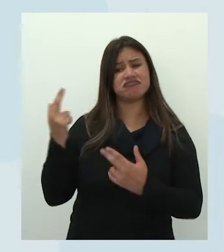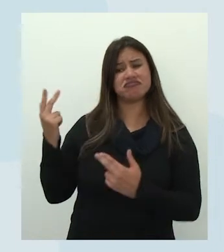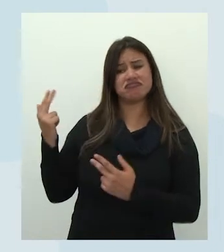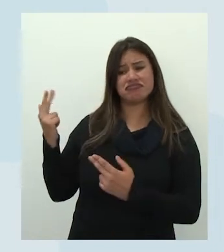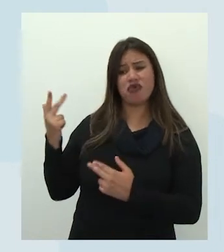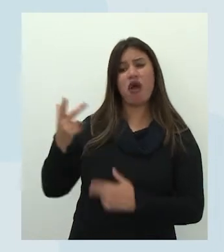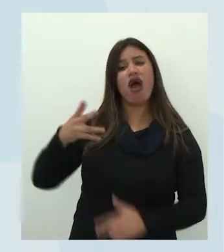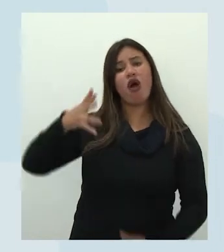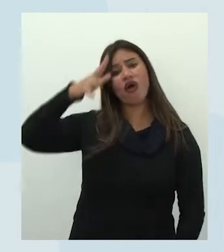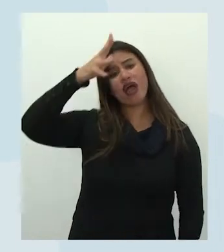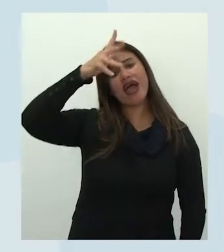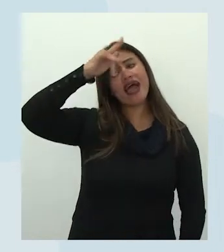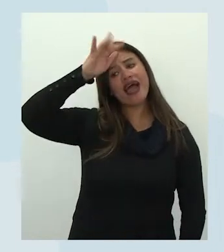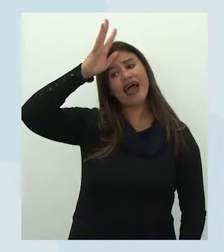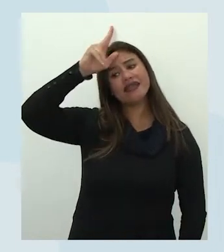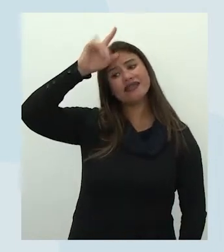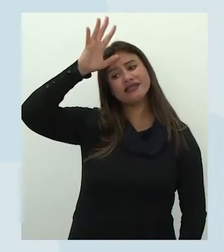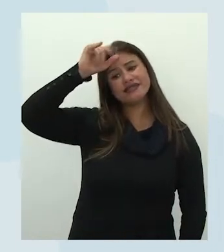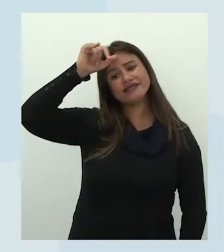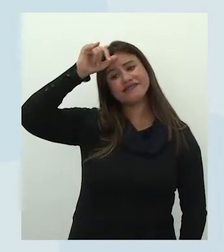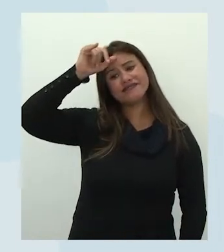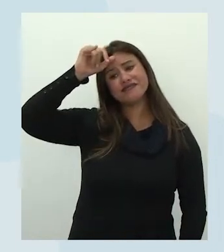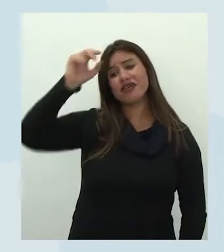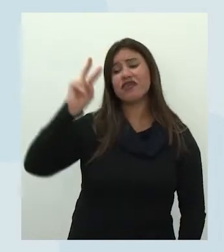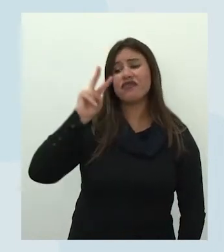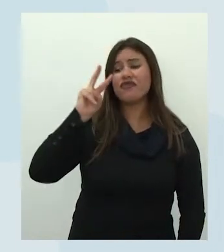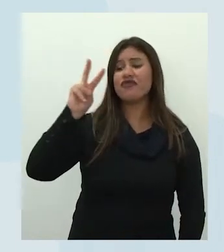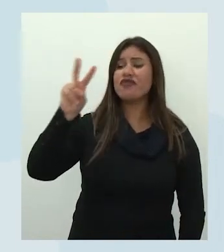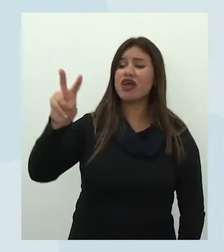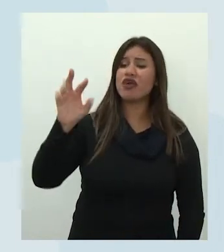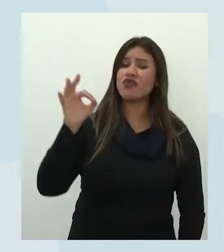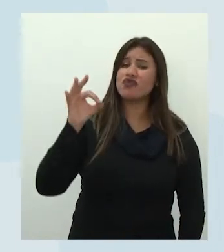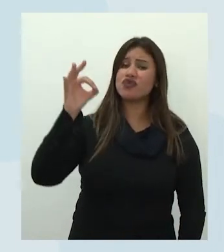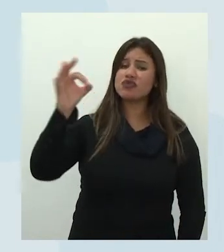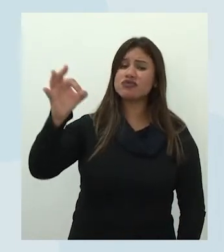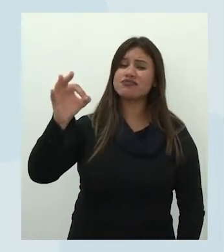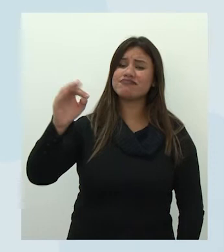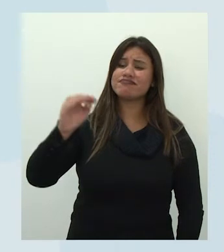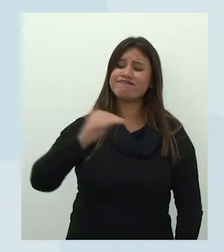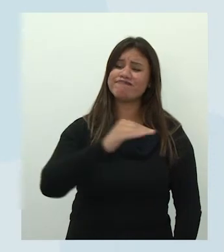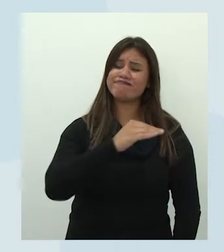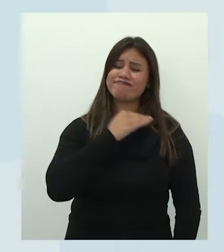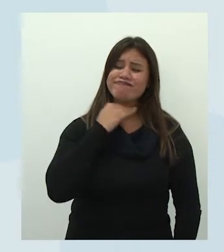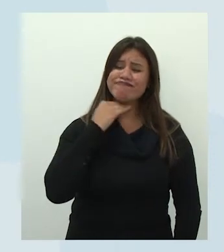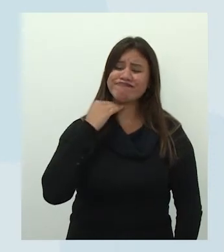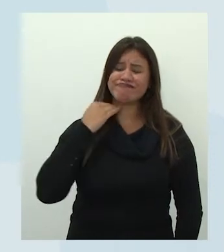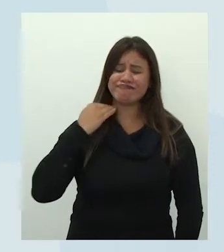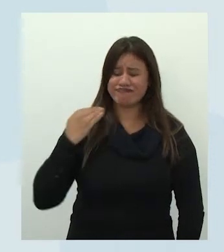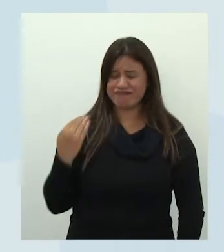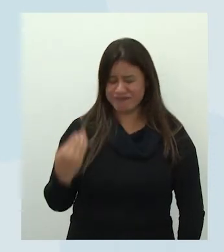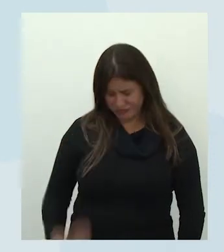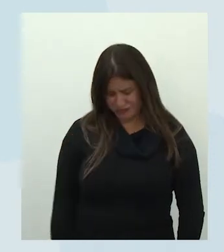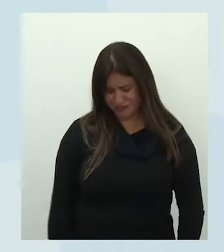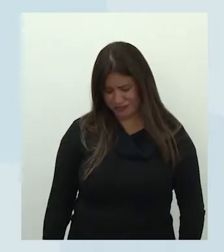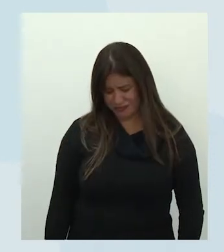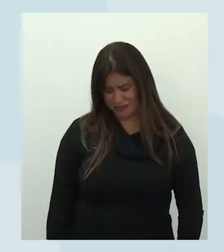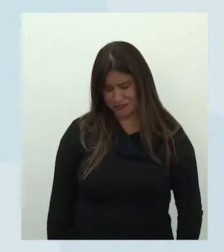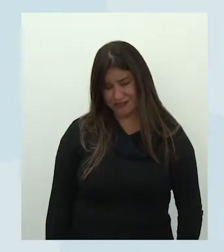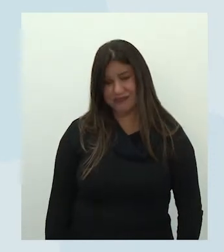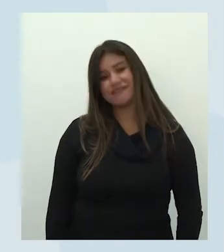essas galinhas, então, ou esses frangos, vendo que o meu destino é trágico, né, lá na